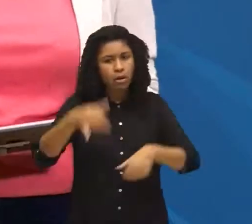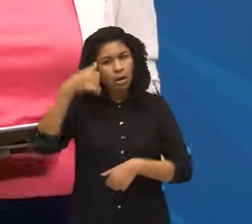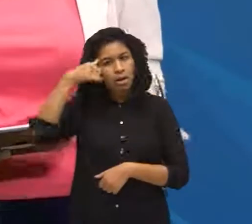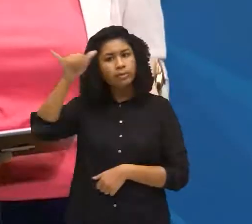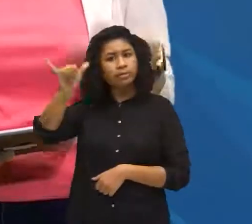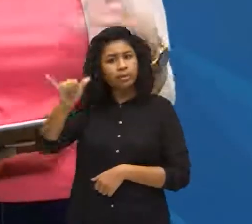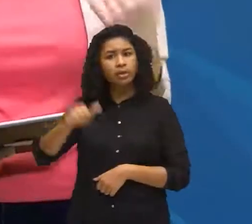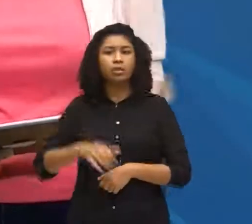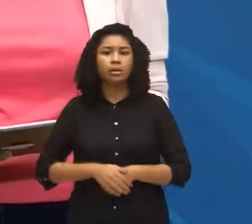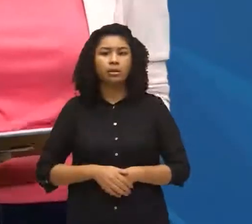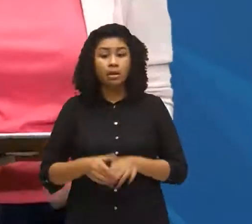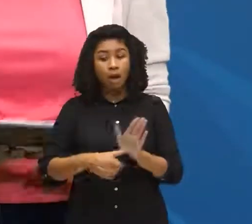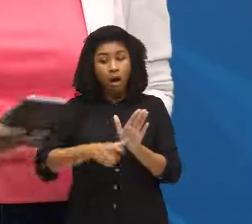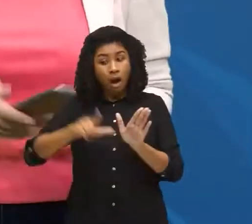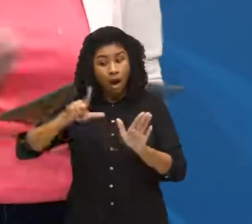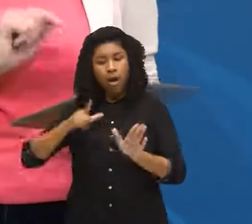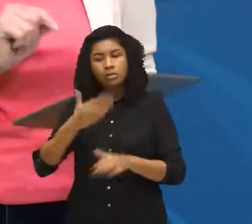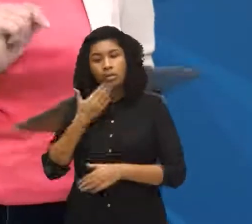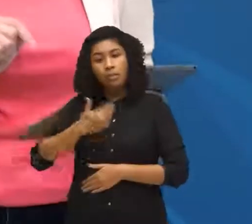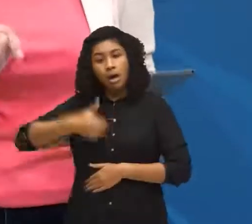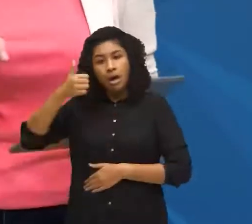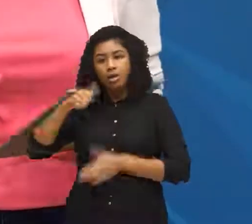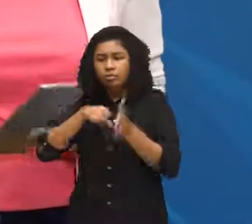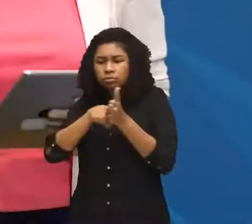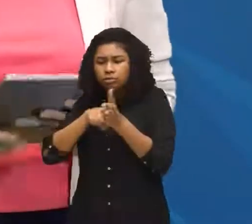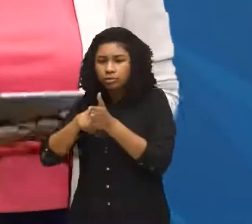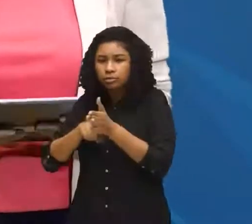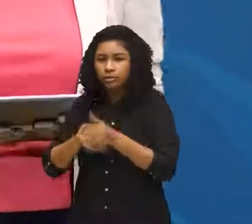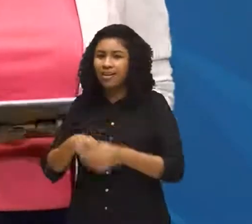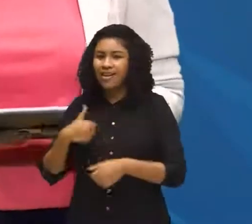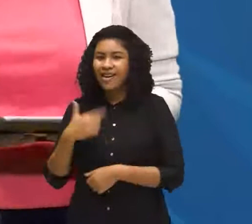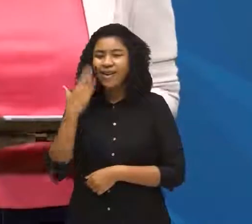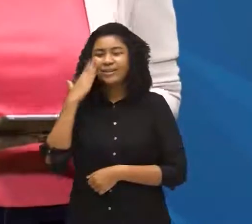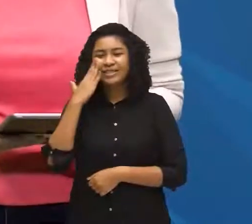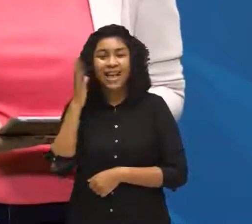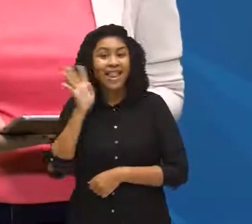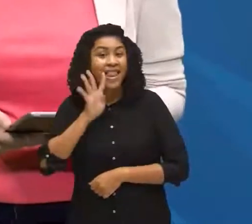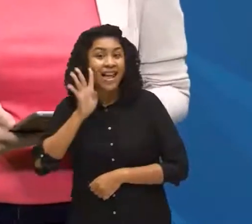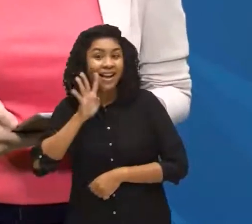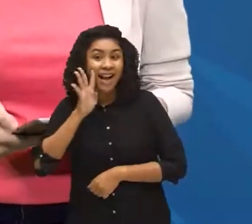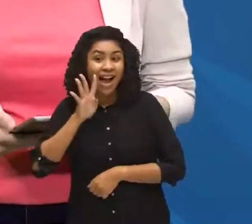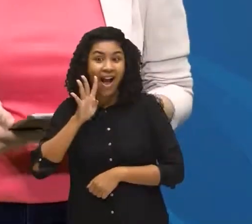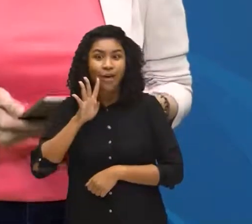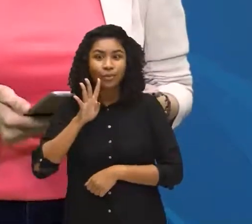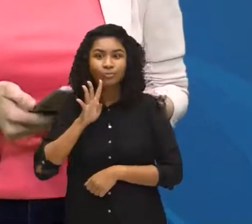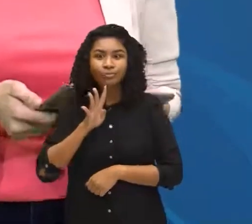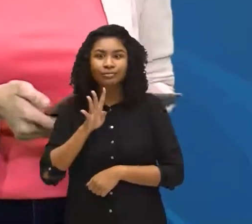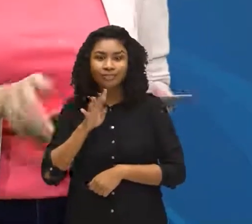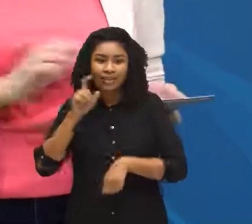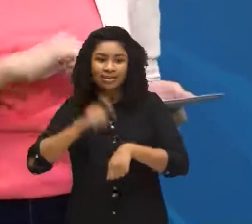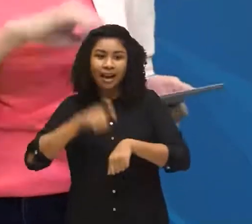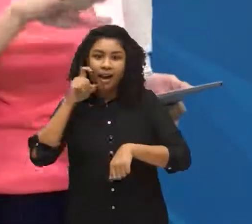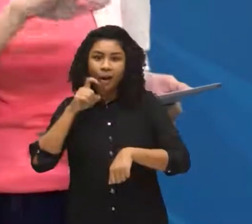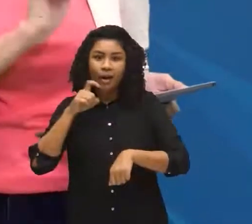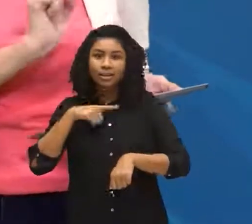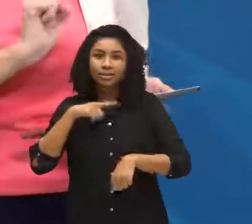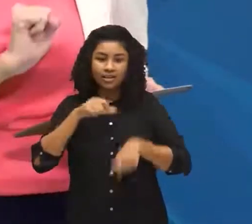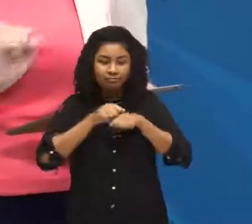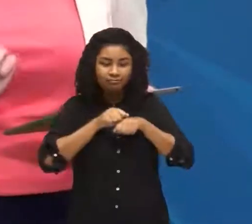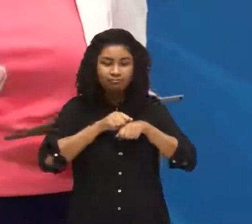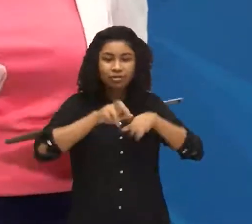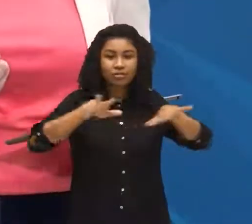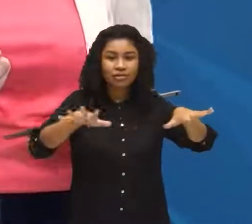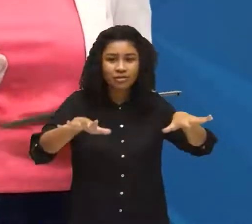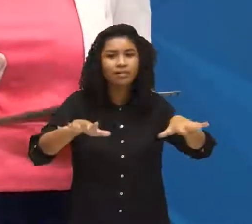Cheque primeiro. Eu sei que é legal, o dedinho ali é nervoso, existem até recursos nos grupos de mensagem onde você nem pode compartilhar